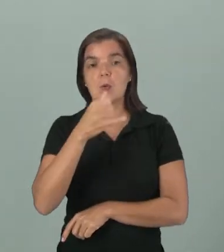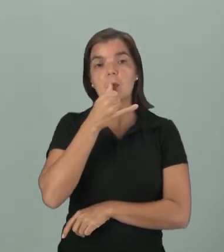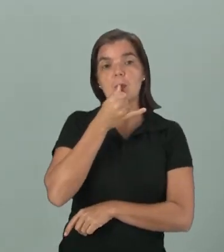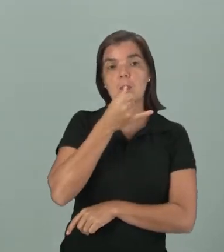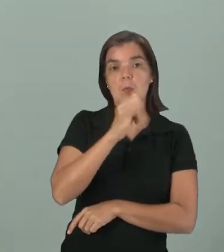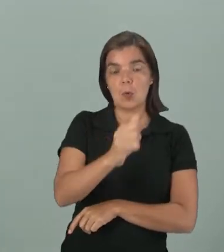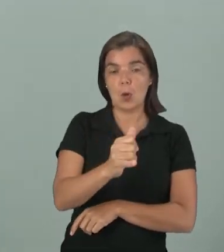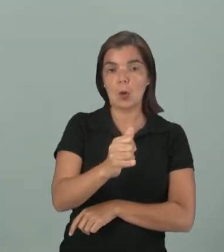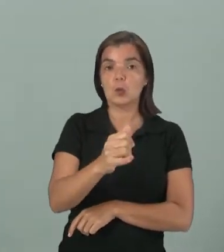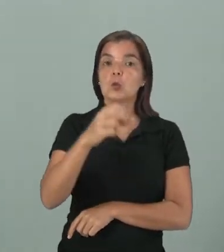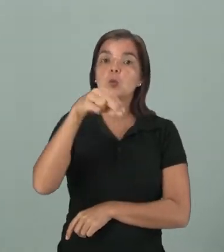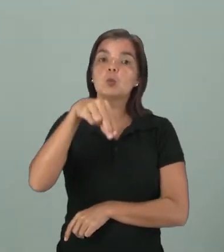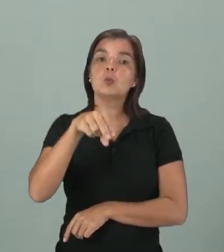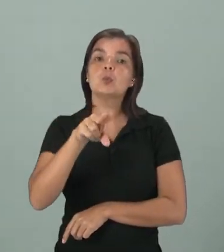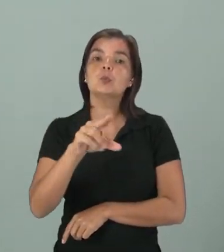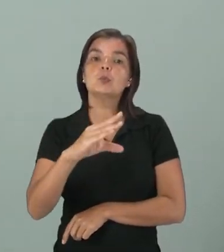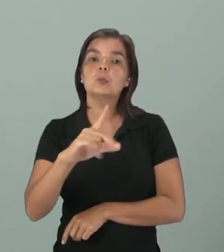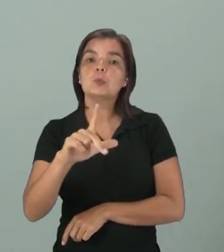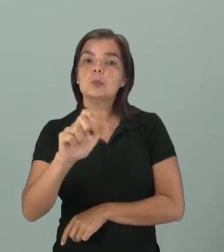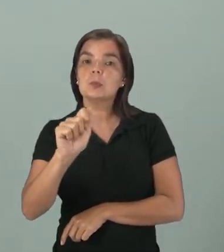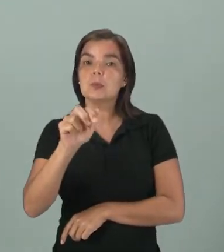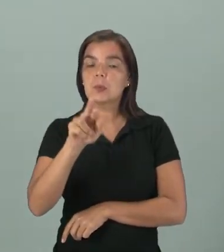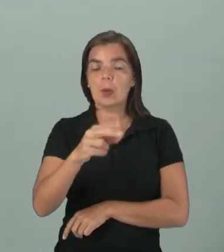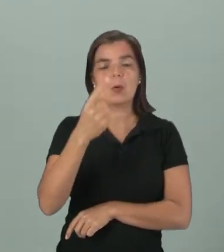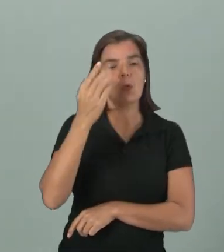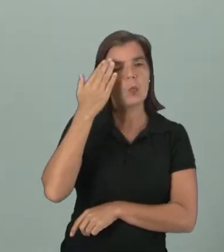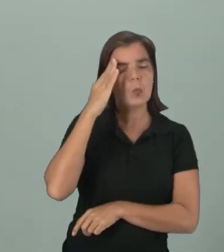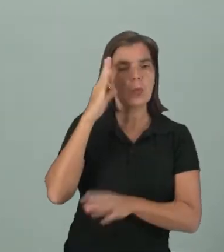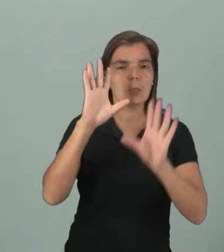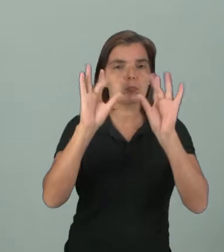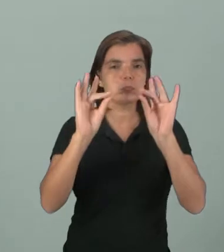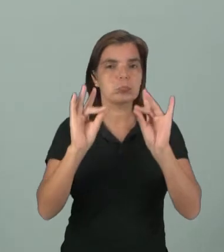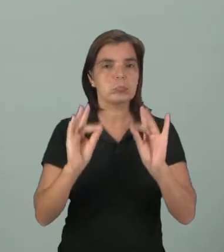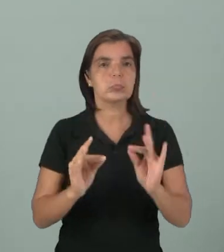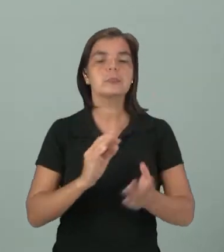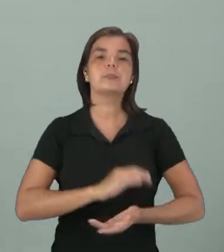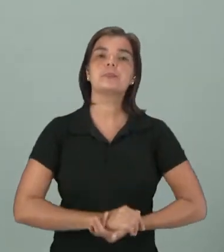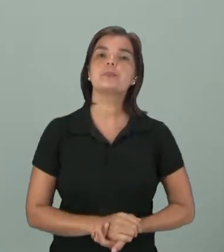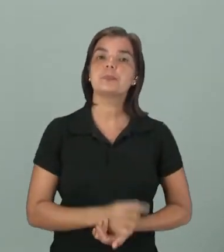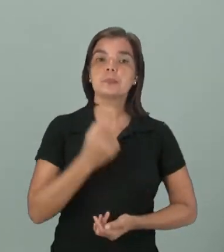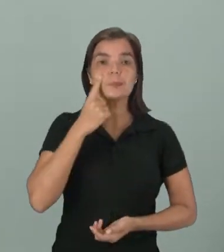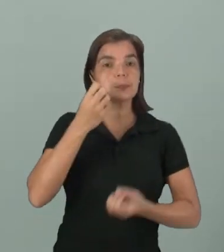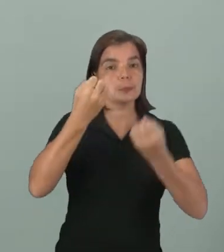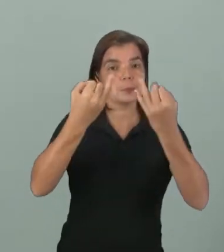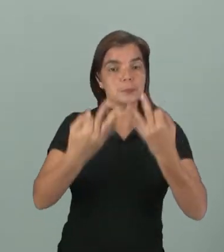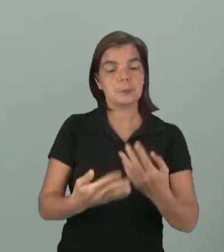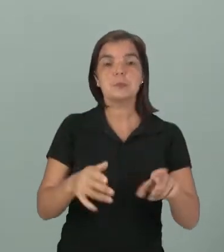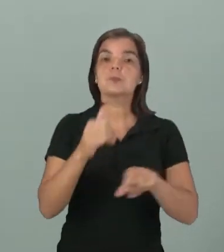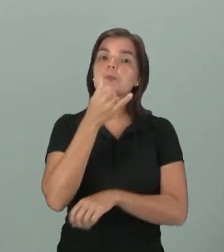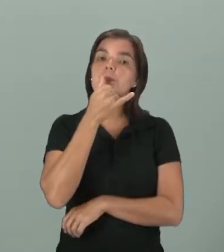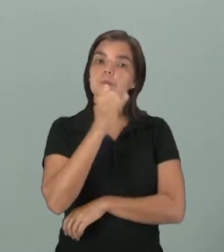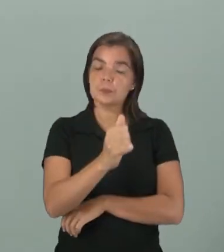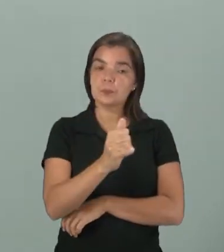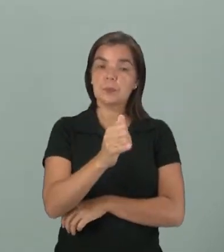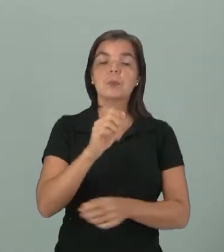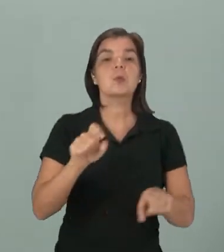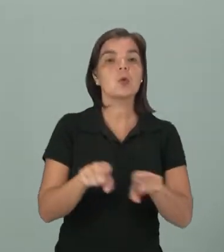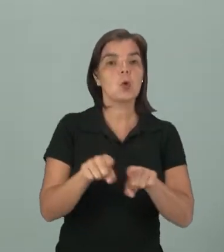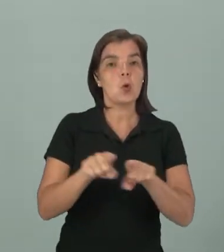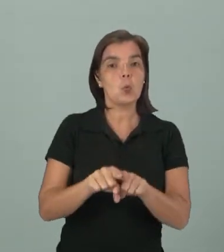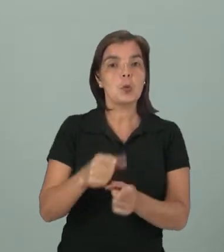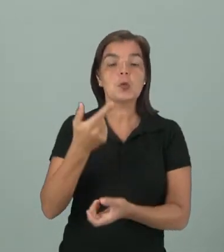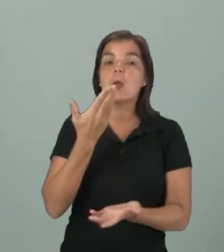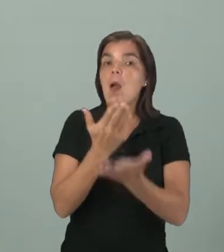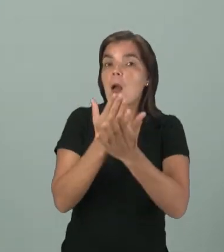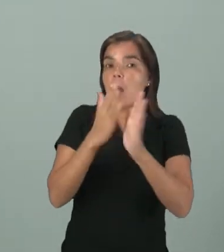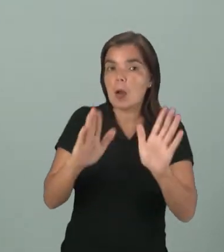energia nuclear. Então vamos entender mais detalhes sobre essas fontes. Quando a gente fala de fontes de energia não renováveis, como eu já